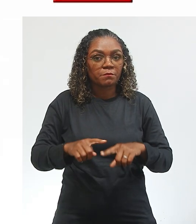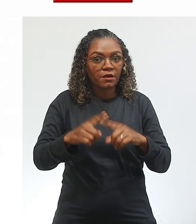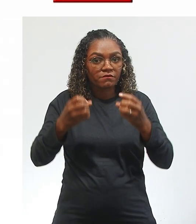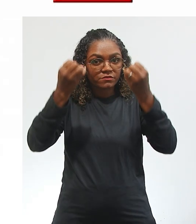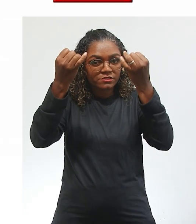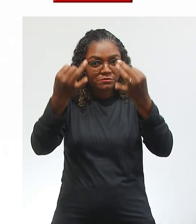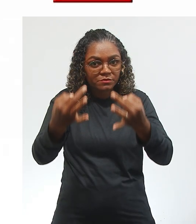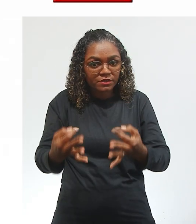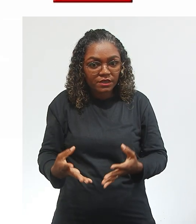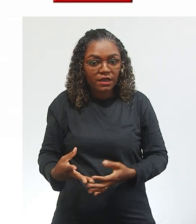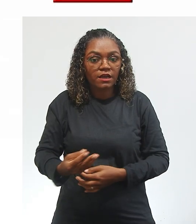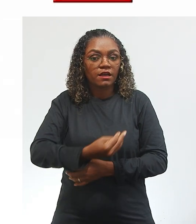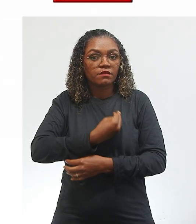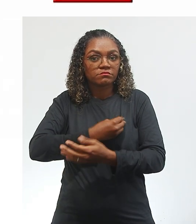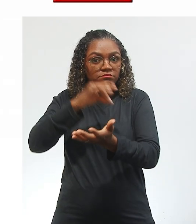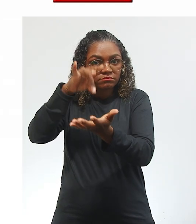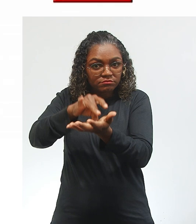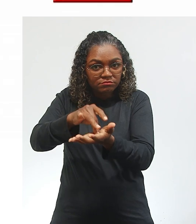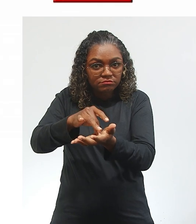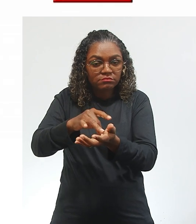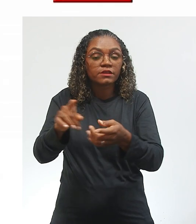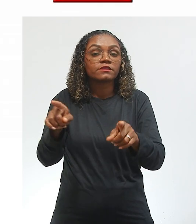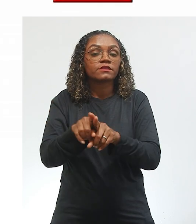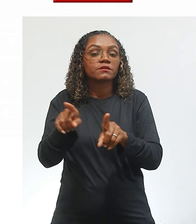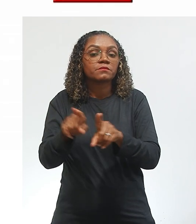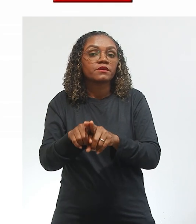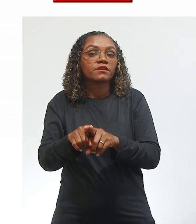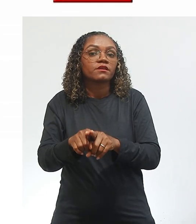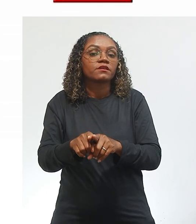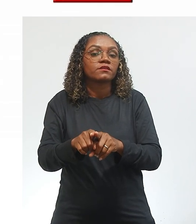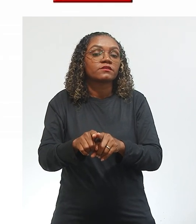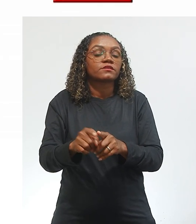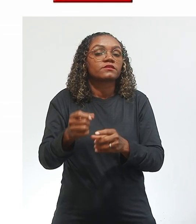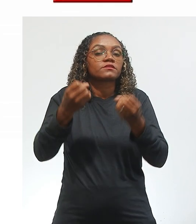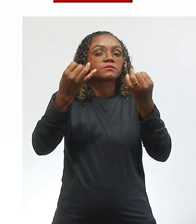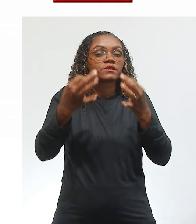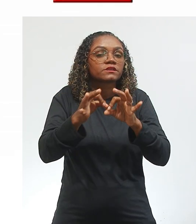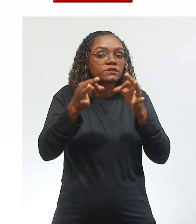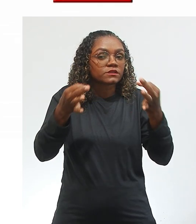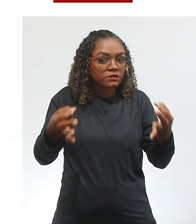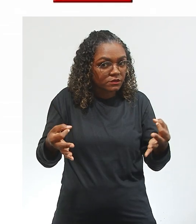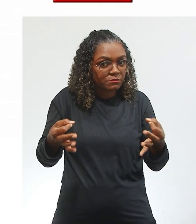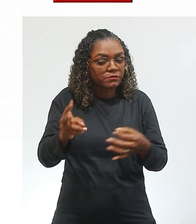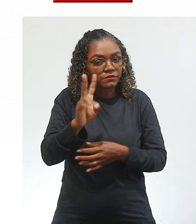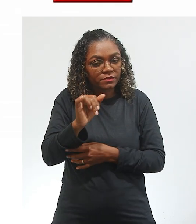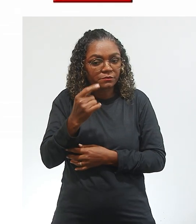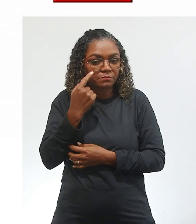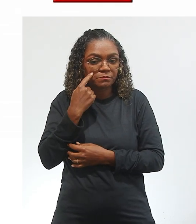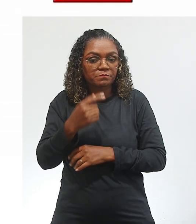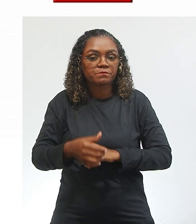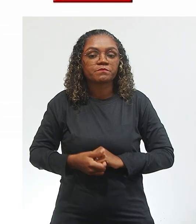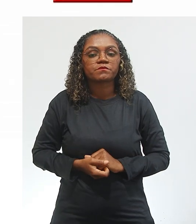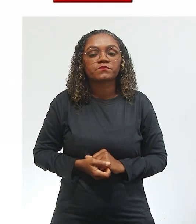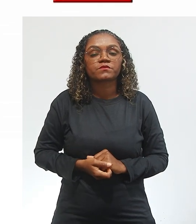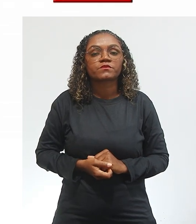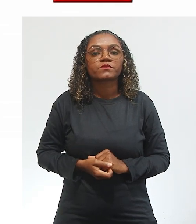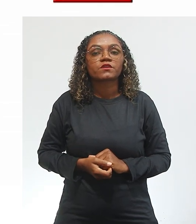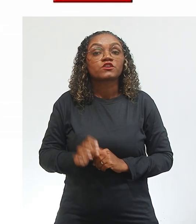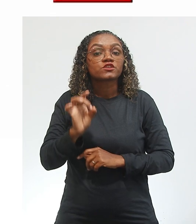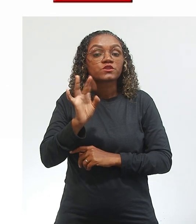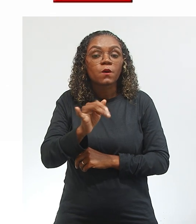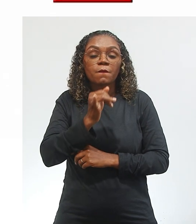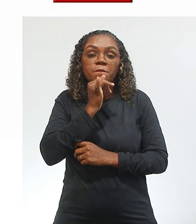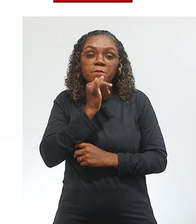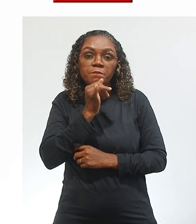forma tranquila, que é daqueles estudantes que estão começando a entender sobre contabilidade. Tá? Então, aqui, nesse exemplo e